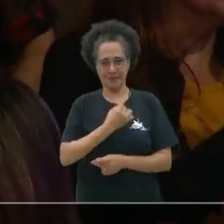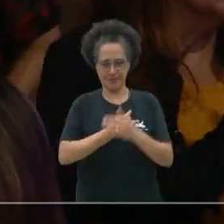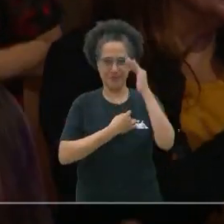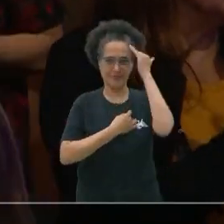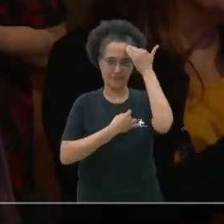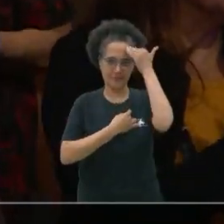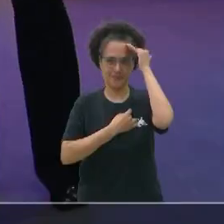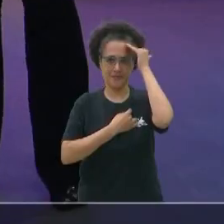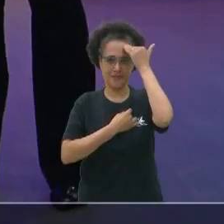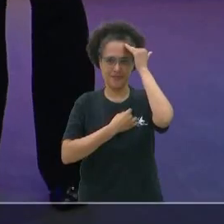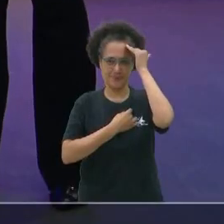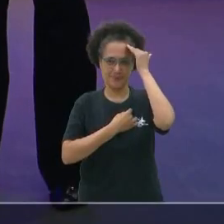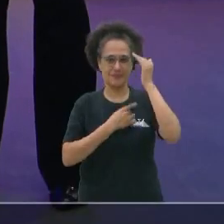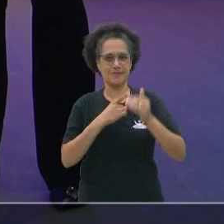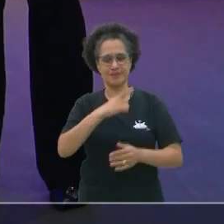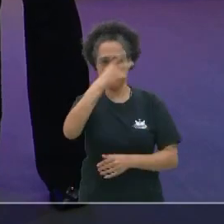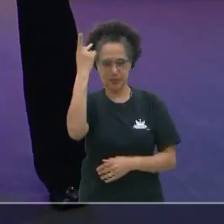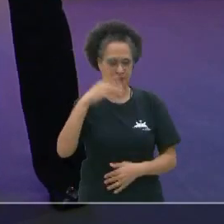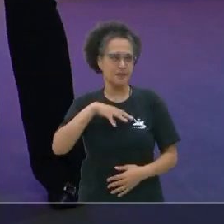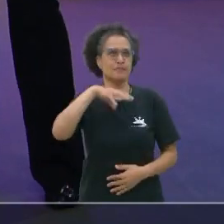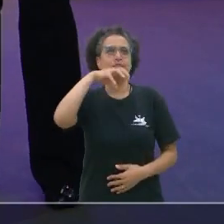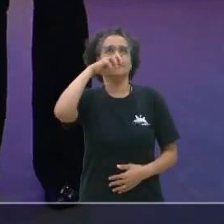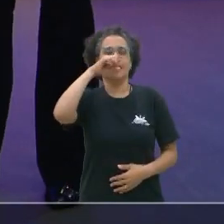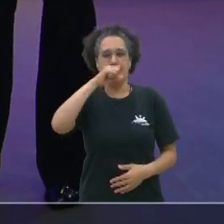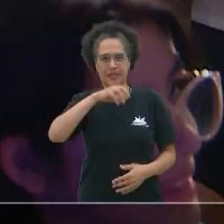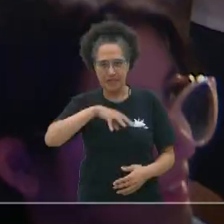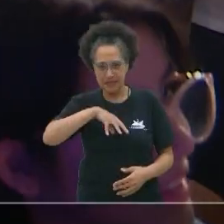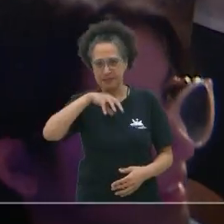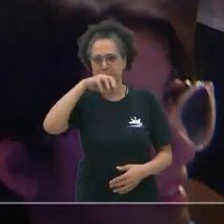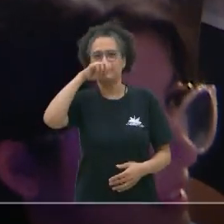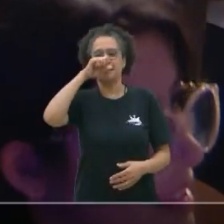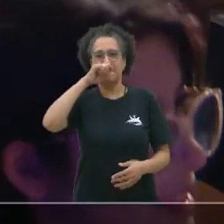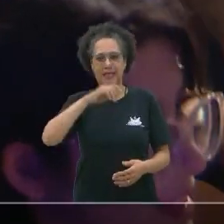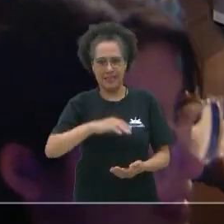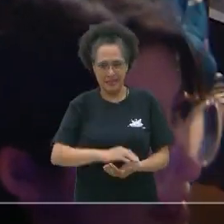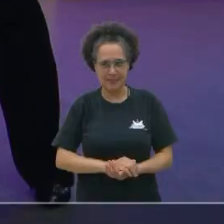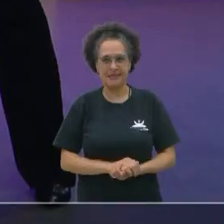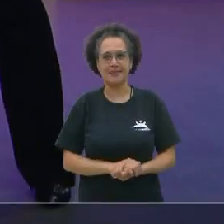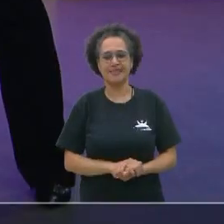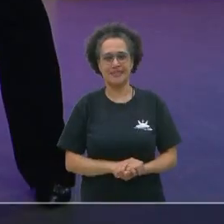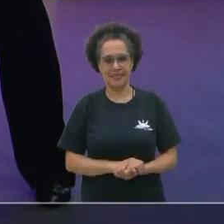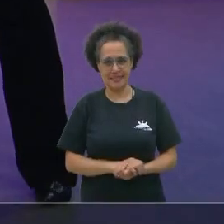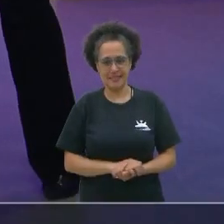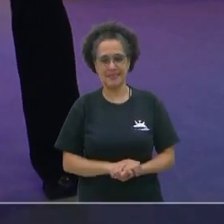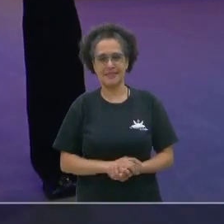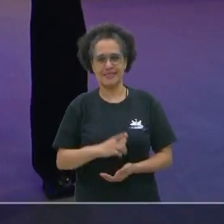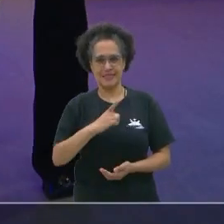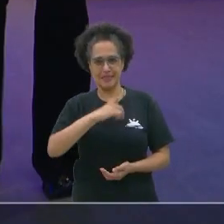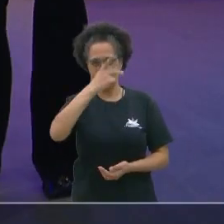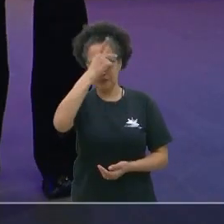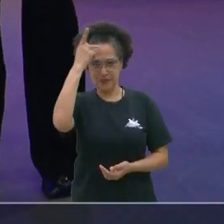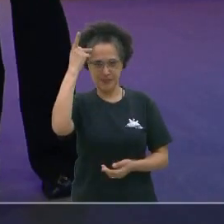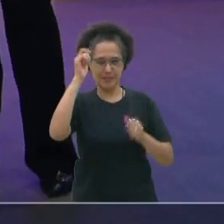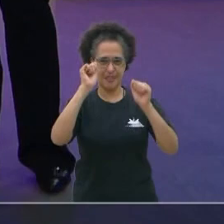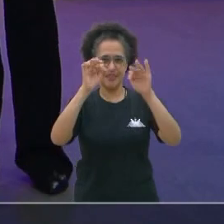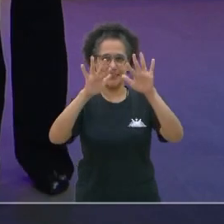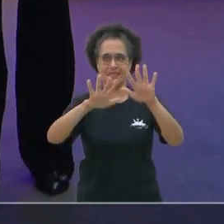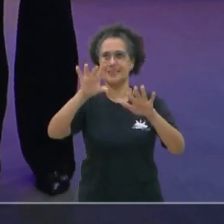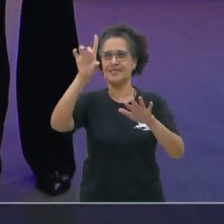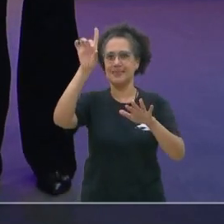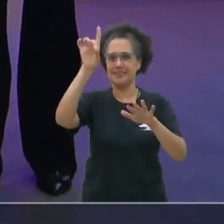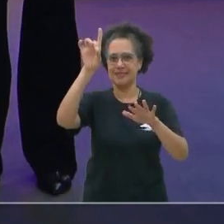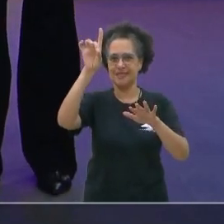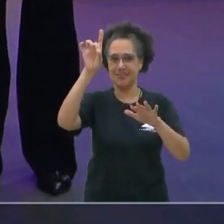Tem gente que está respirando fundo. Ai, eu também, Irmã. Eu também. Graças a Deus, a graça chegou, né,